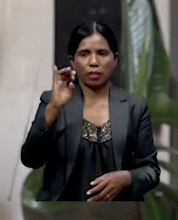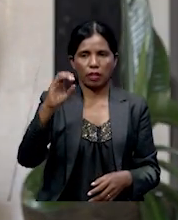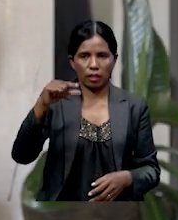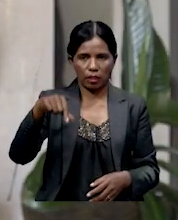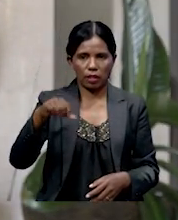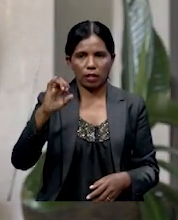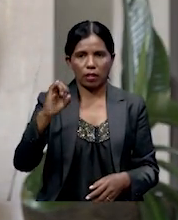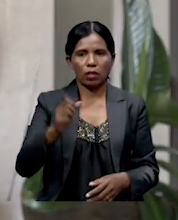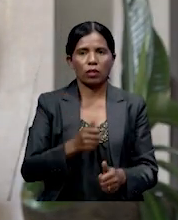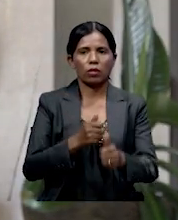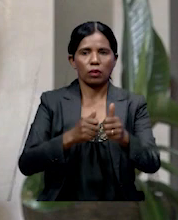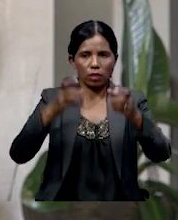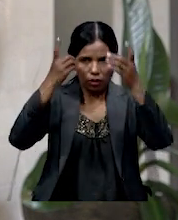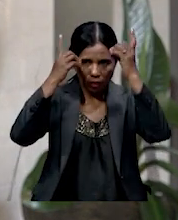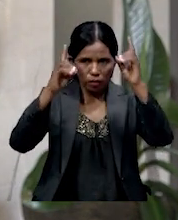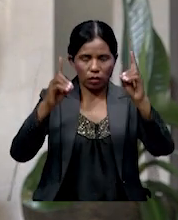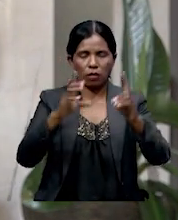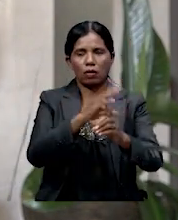tuir a decisão do Conselho de Ministros,